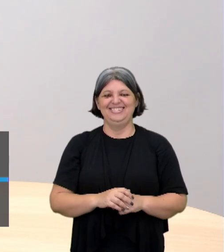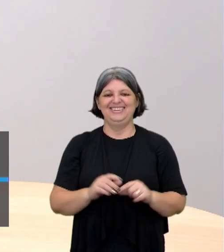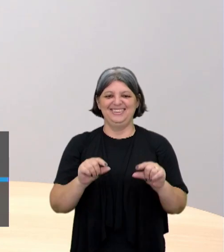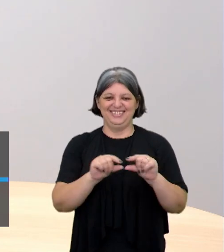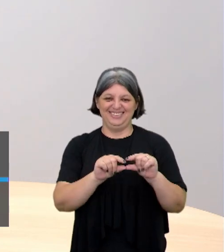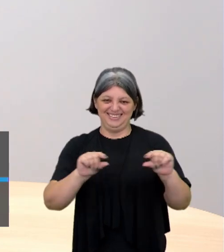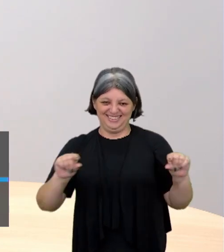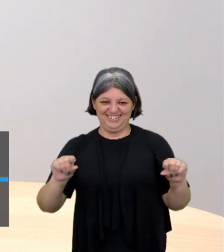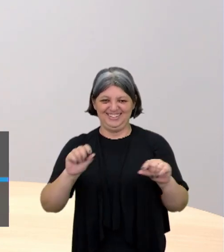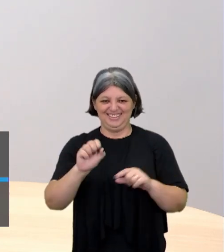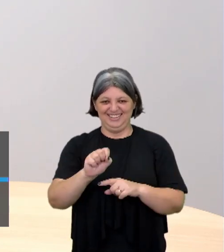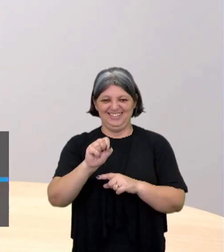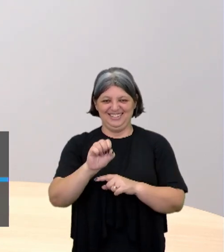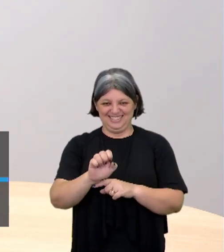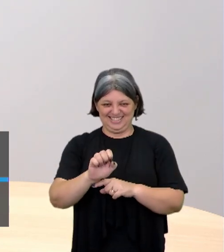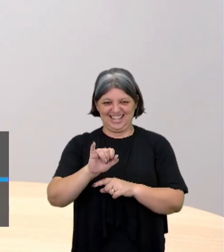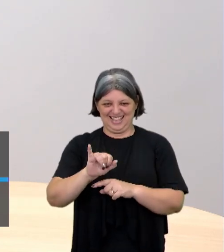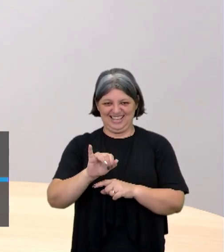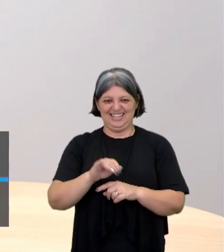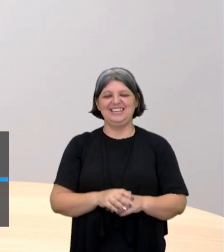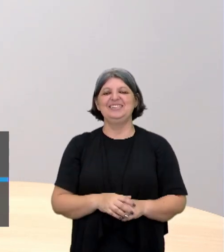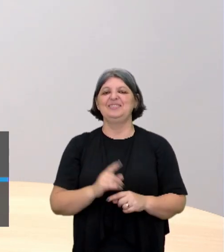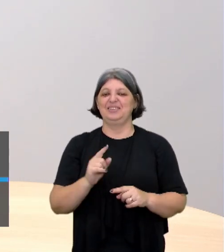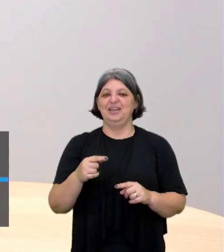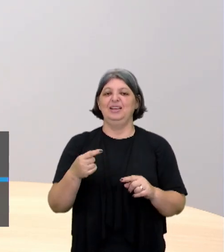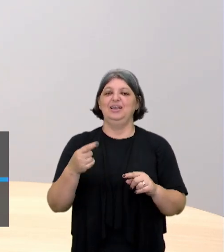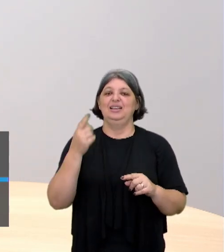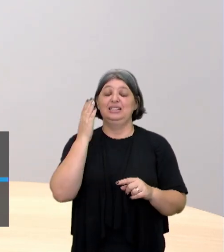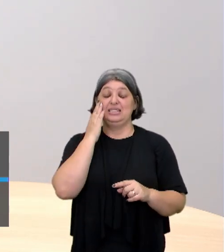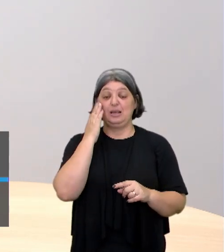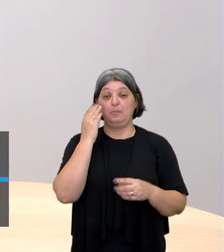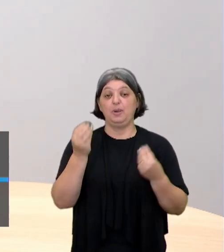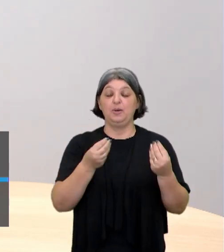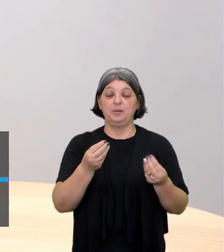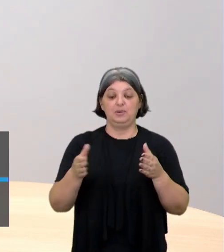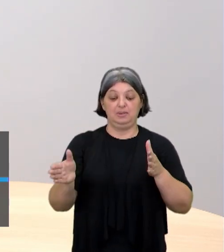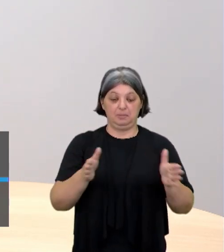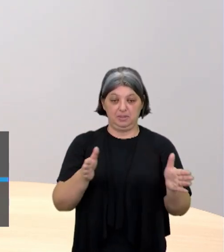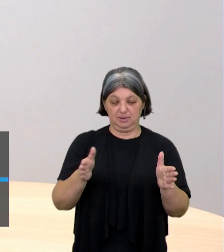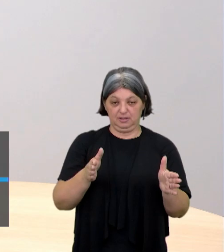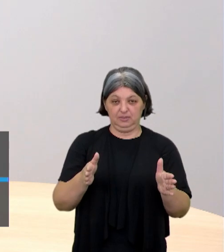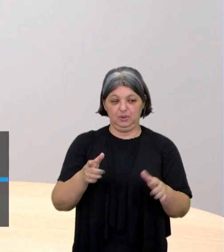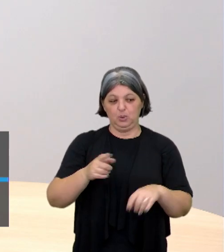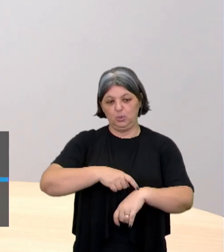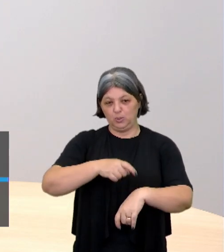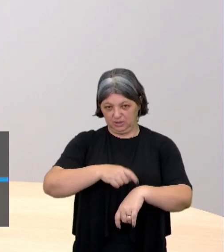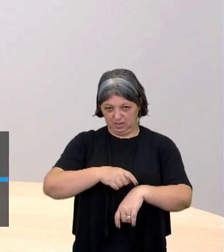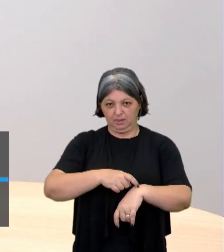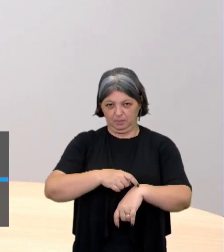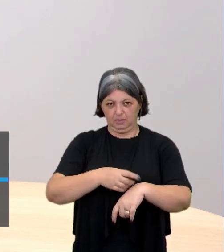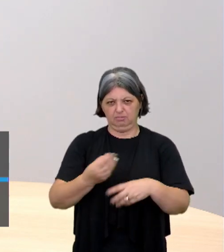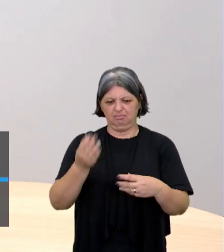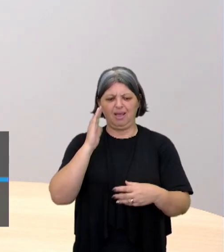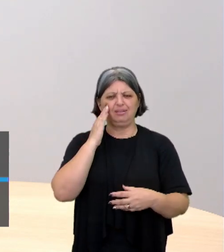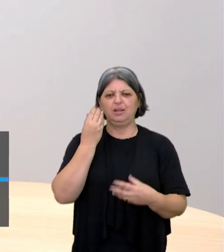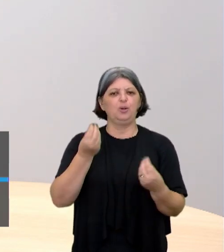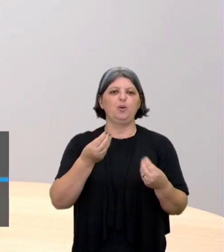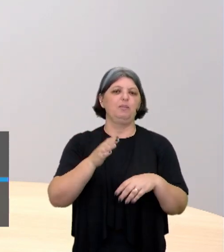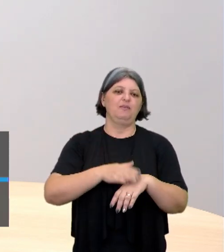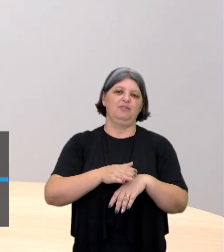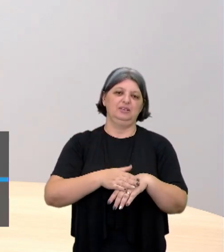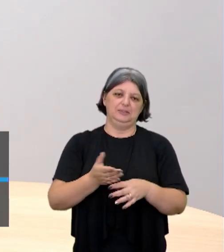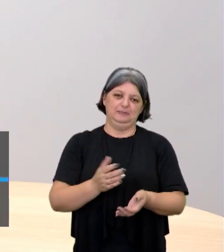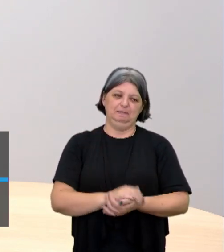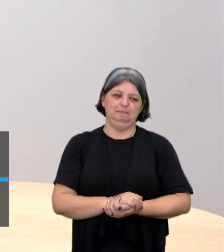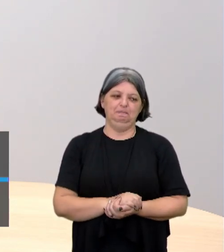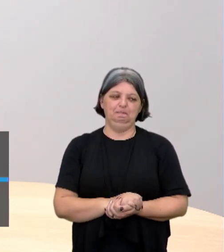de Estudos Intensivos, só para a gente se localizar no tempo, né? Para a gente entender o que a gente está fazendo. Bom,